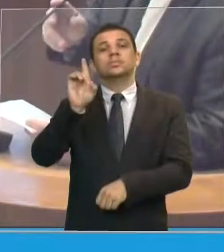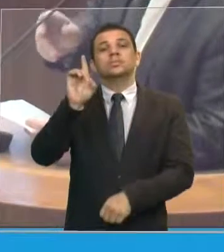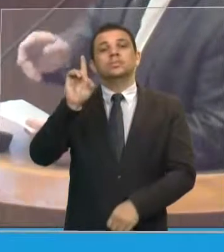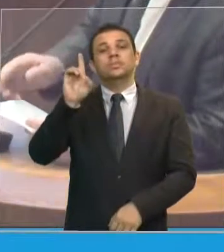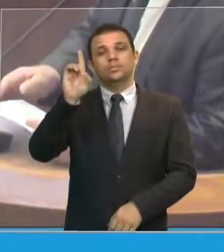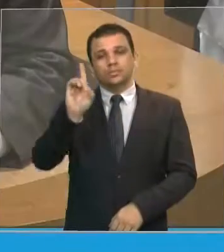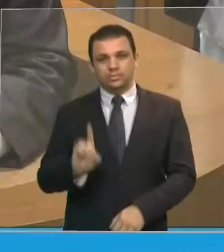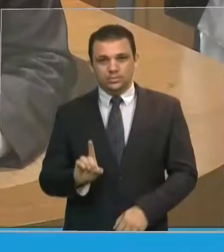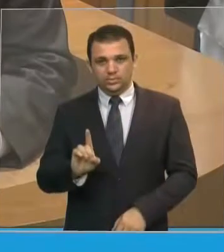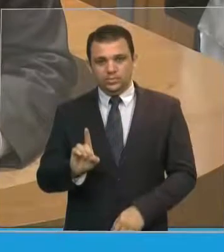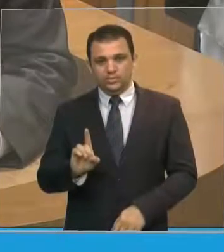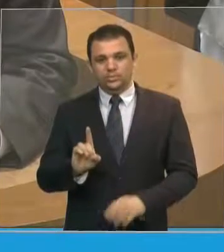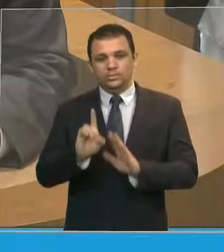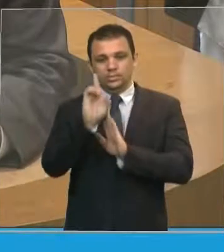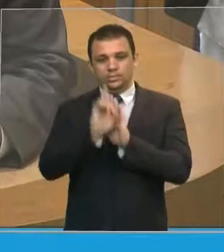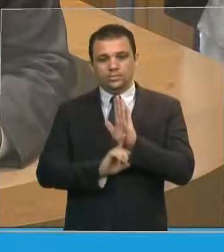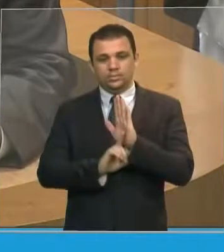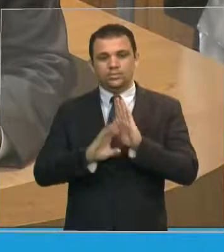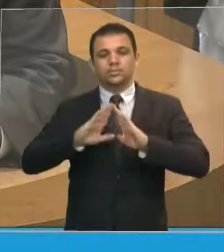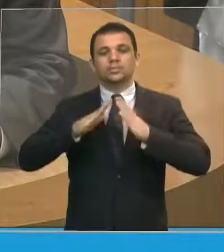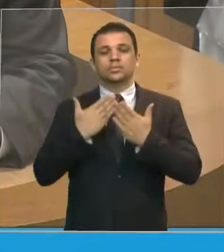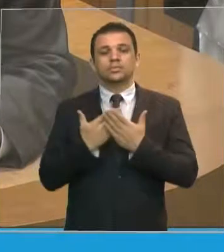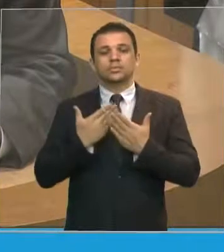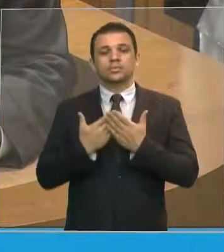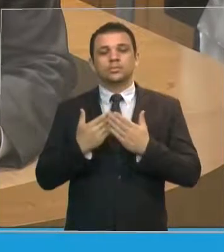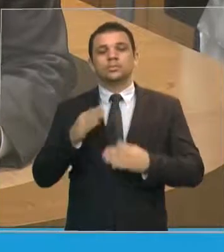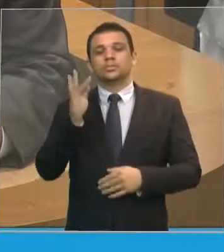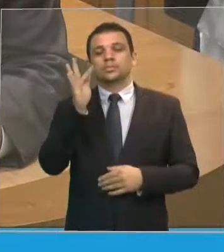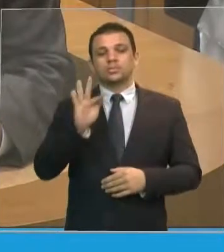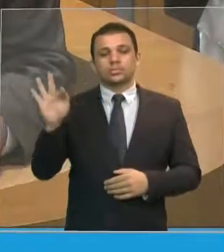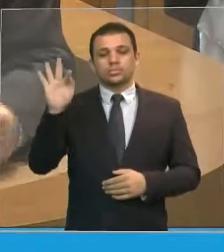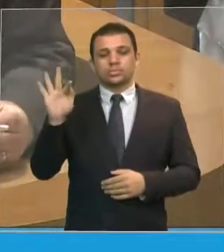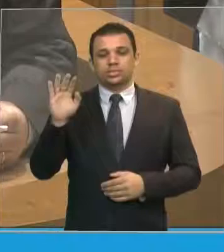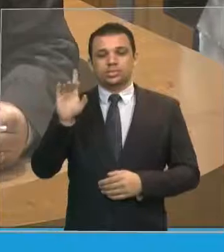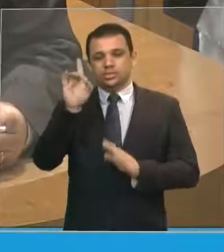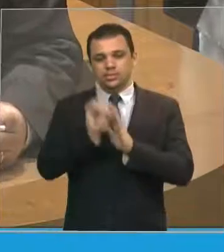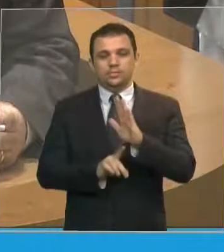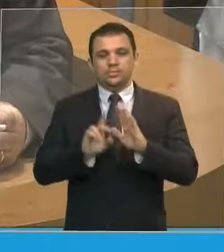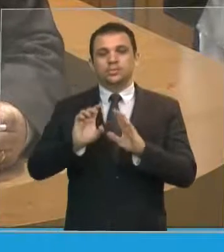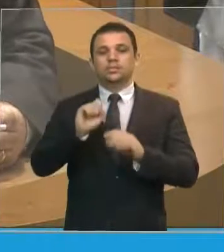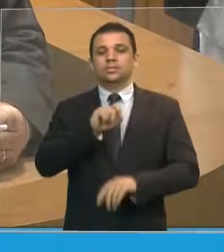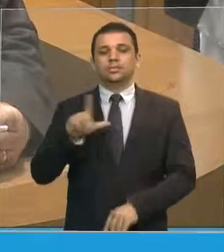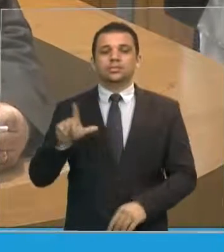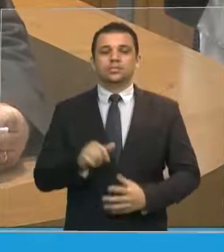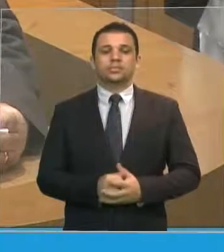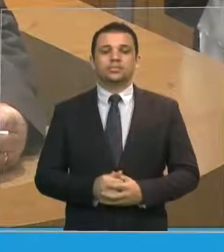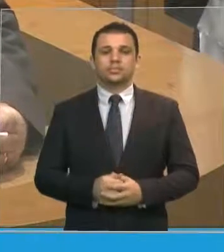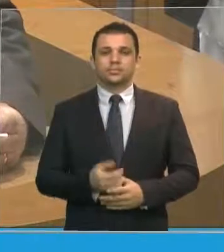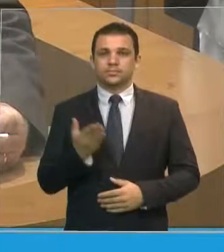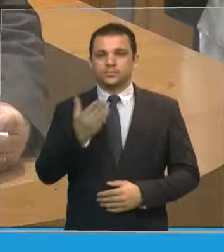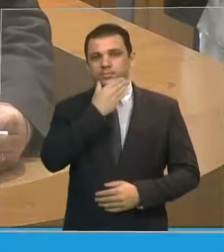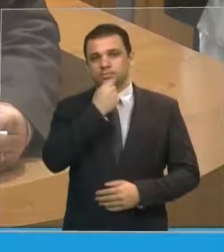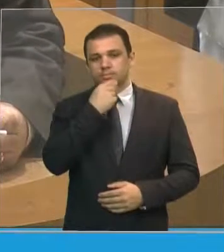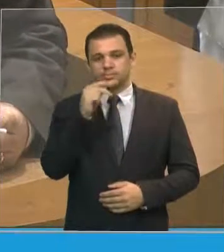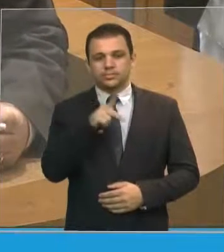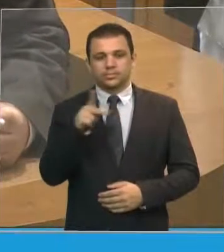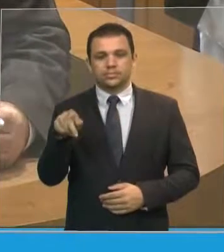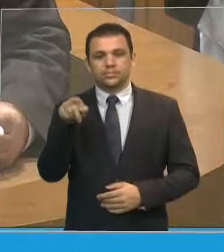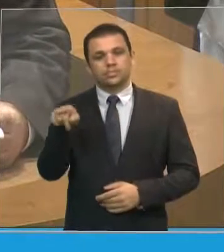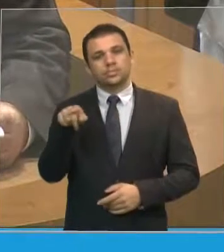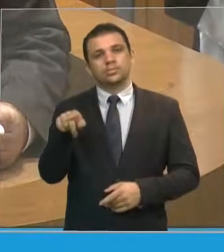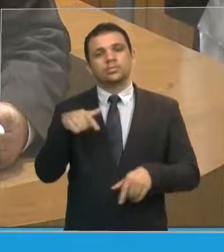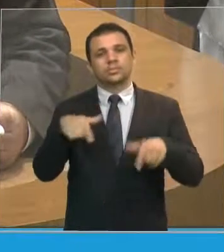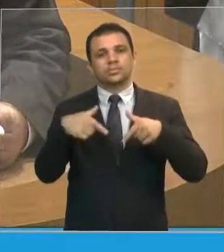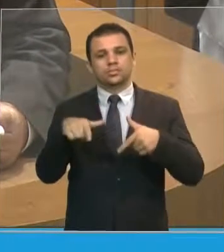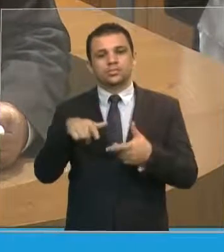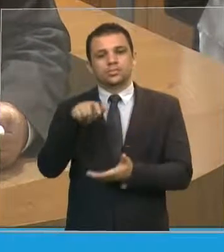Direito. O professor Figueiredo, como era mais conhecido, foi escriturário do quadro permanente